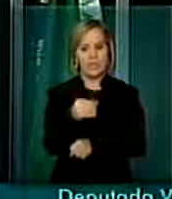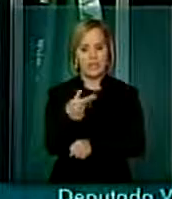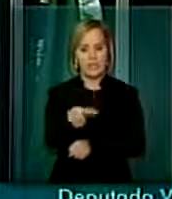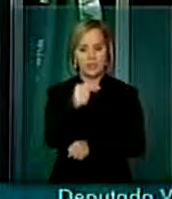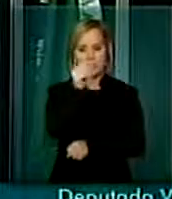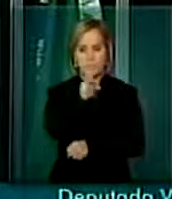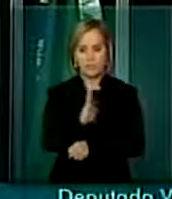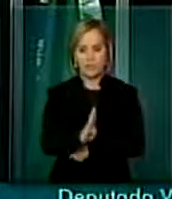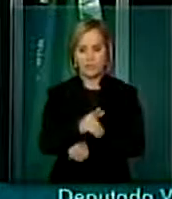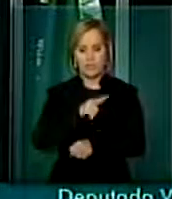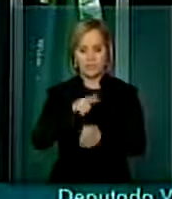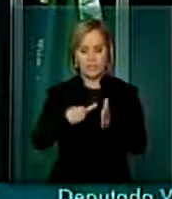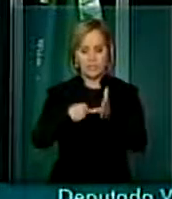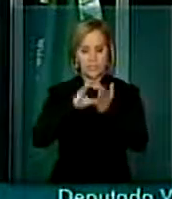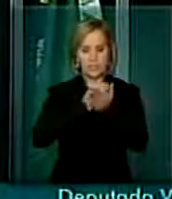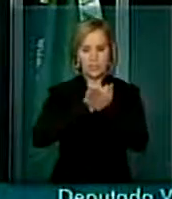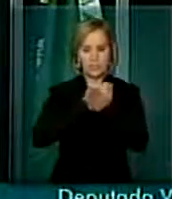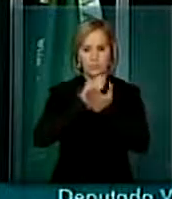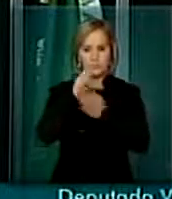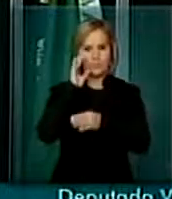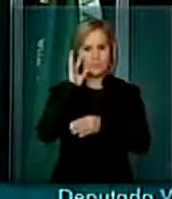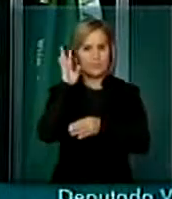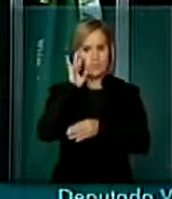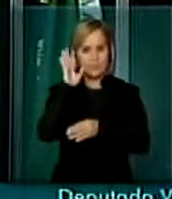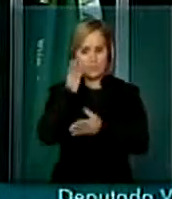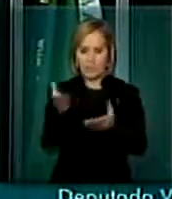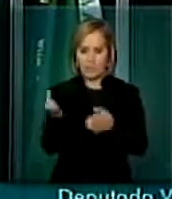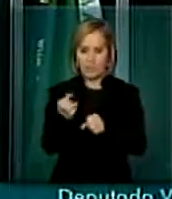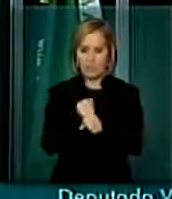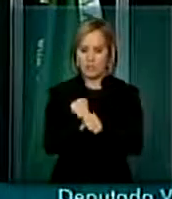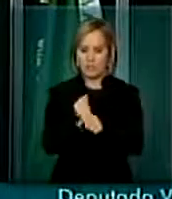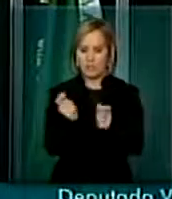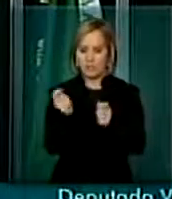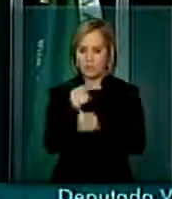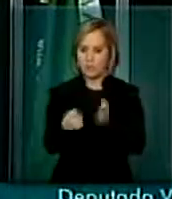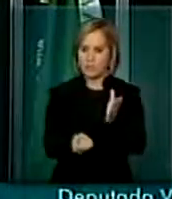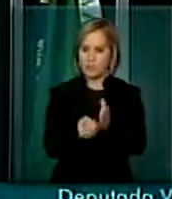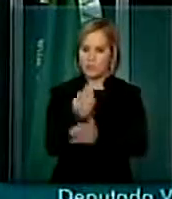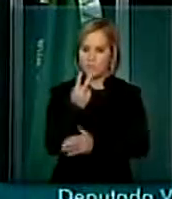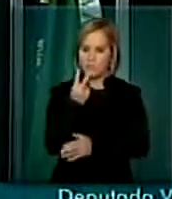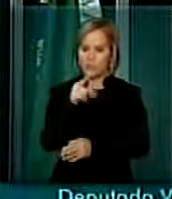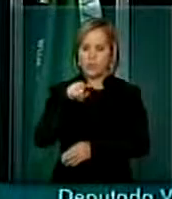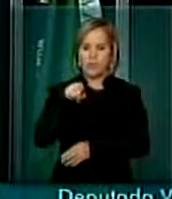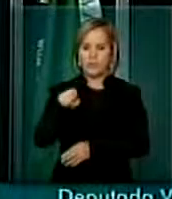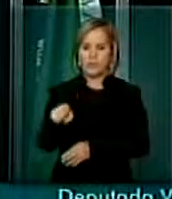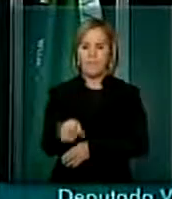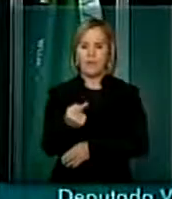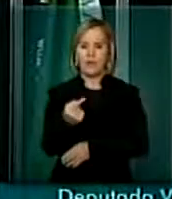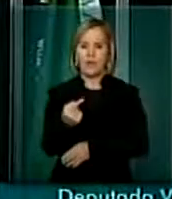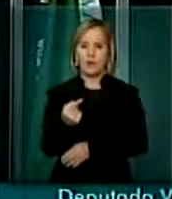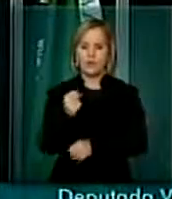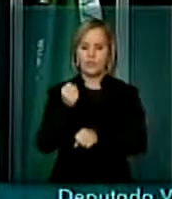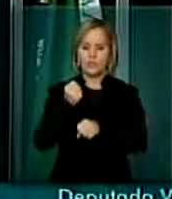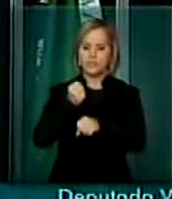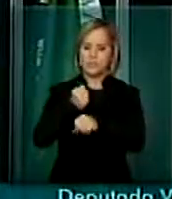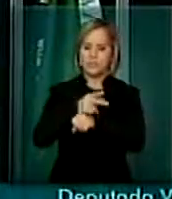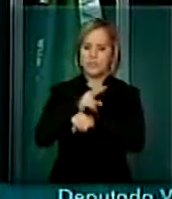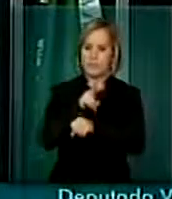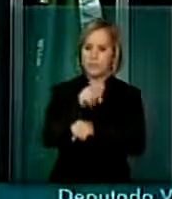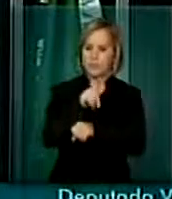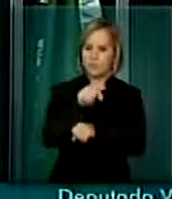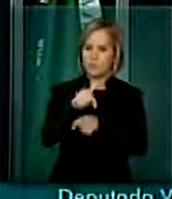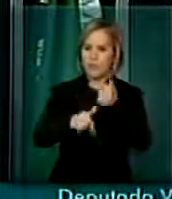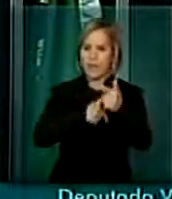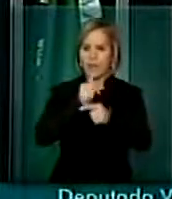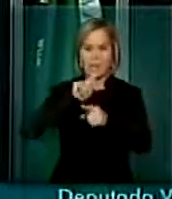uma previsão inicial de que esse ano deveriam ser criados em torno de 2 milhões a mais de postos de